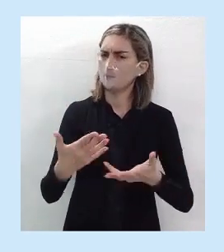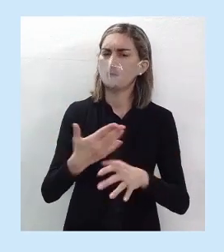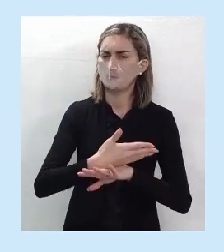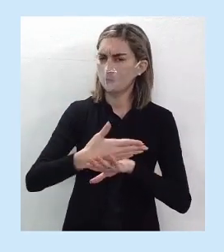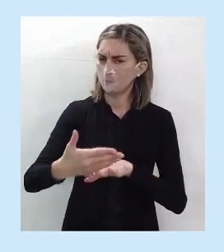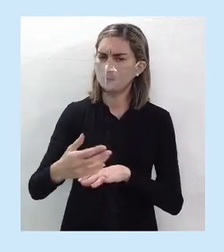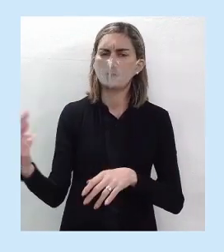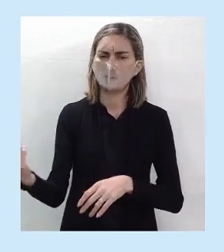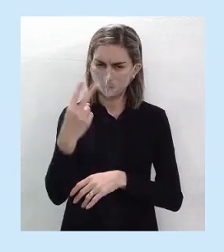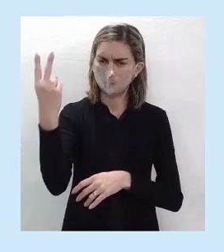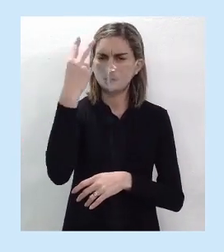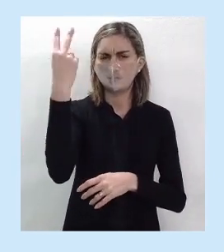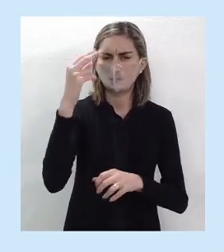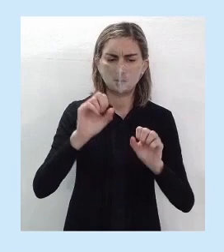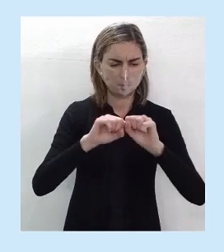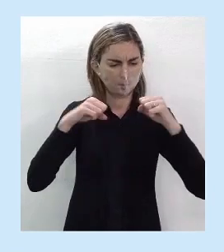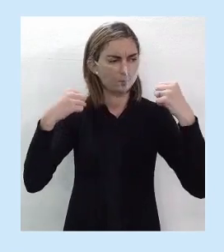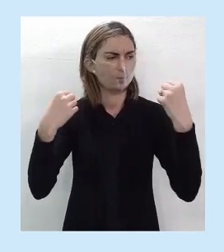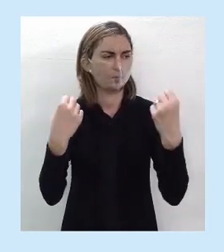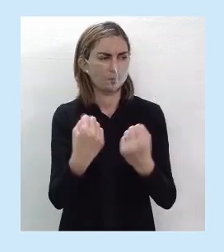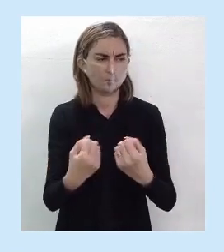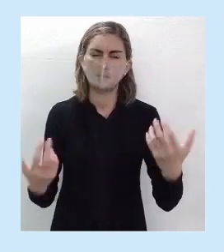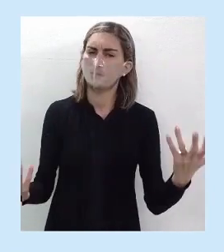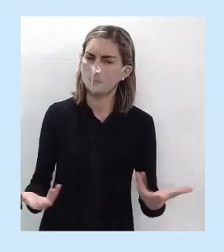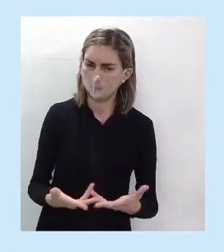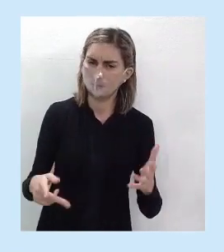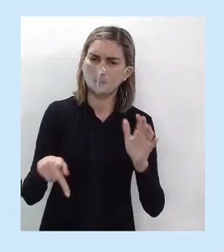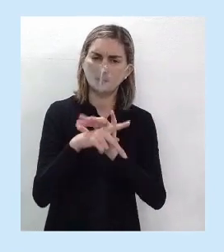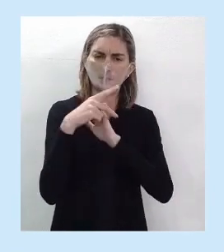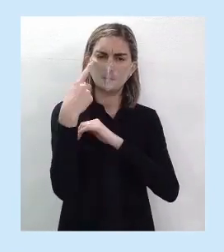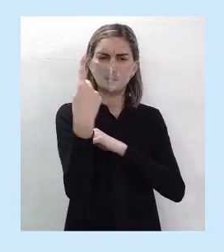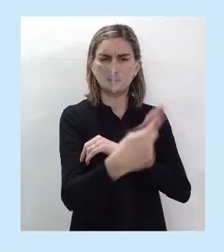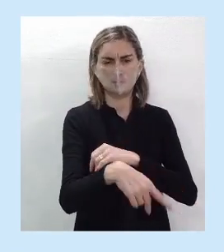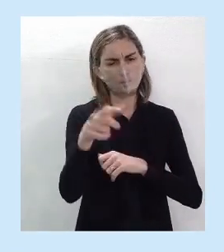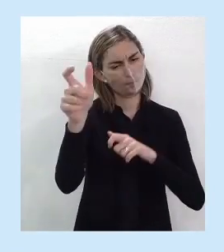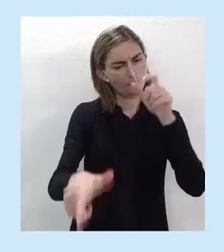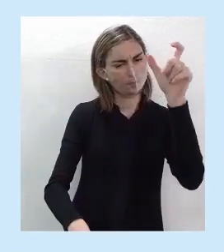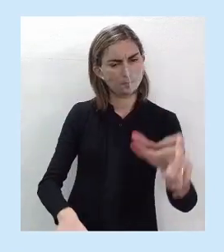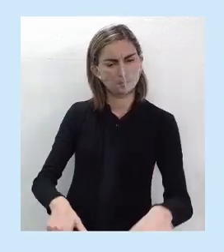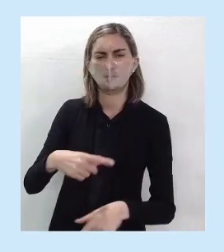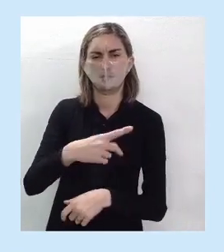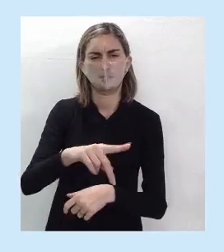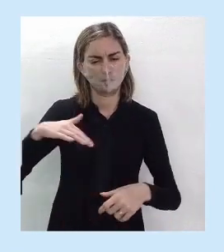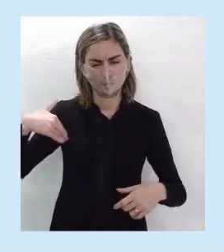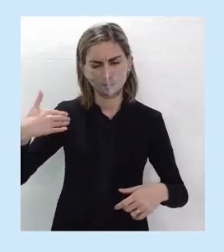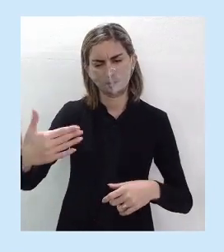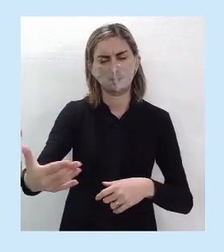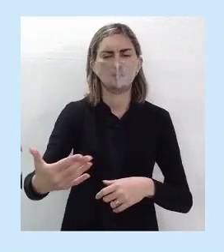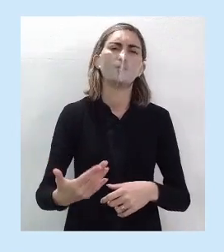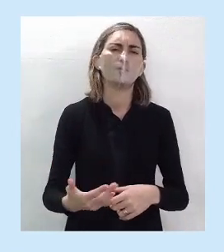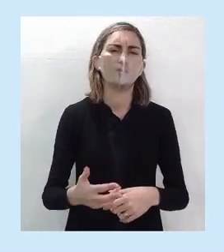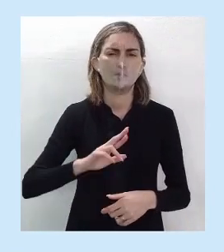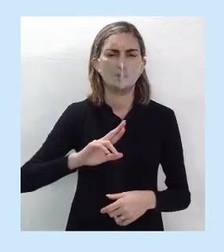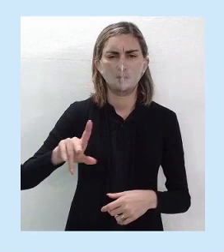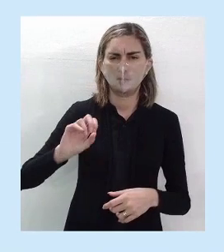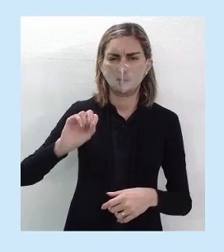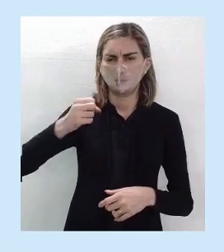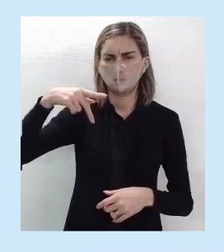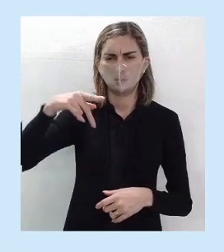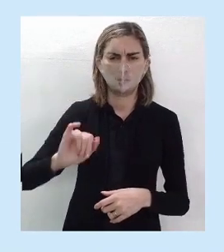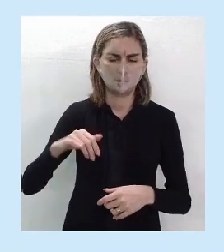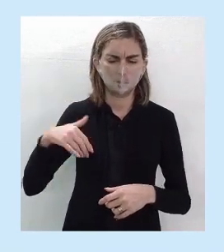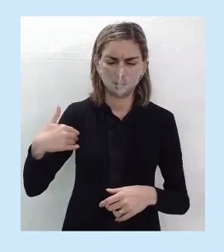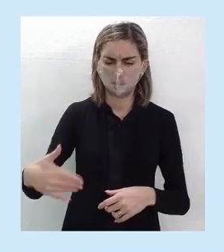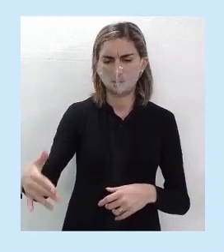um valor para a sociedade, não é? Que faz com que o cidadão ali no seu dia a dia cotidiano, não é super